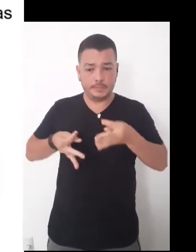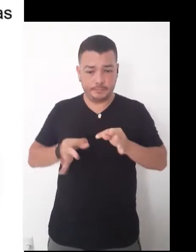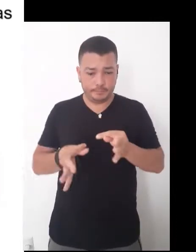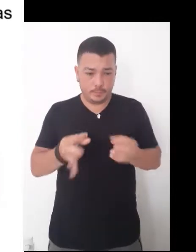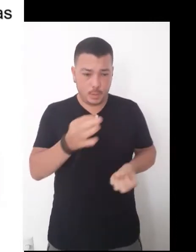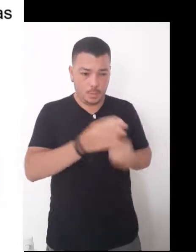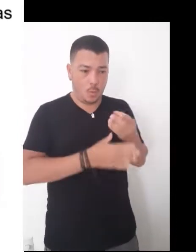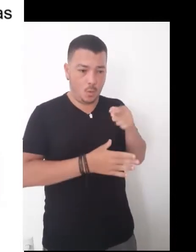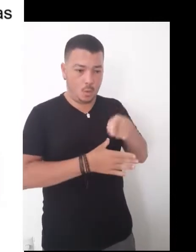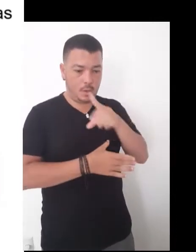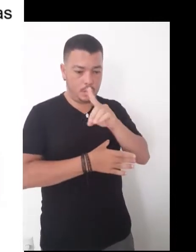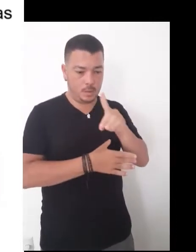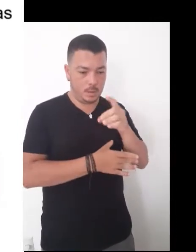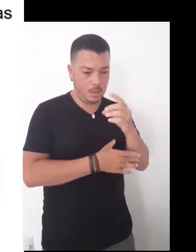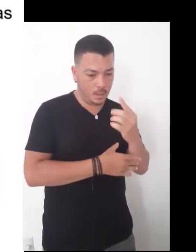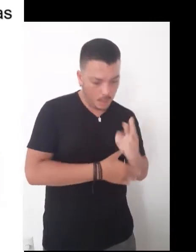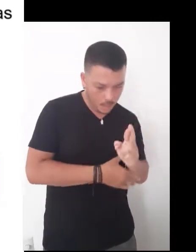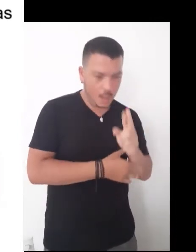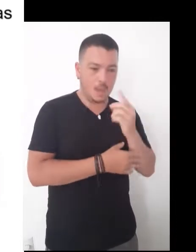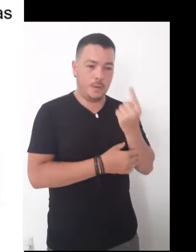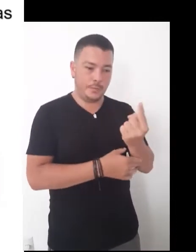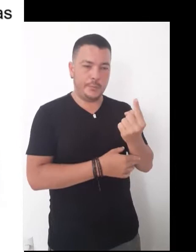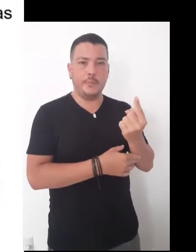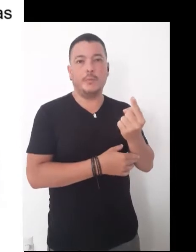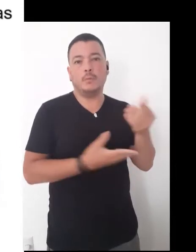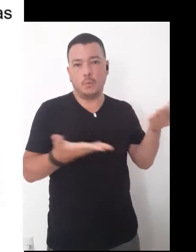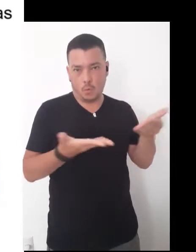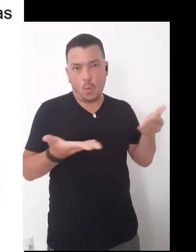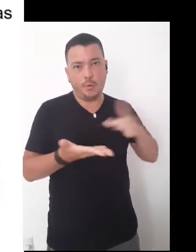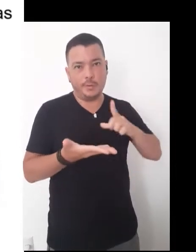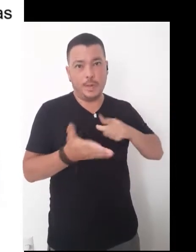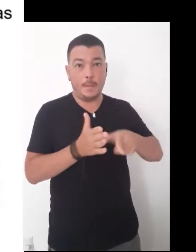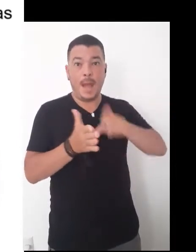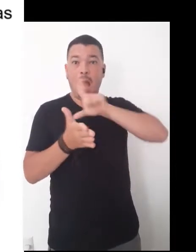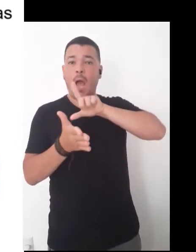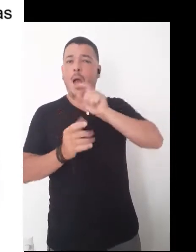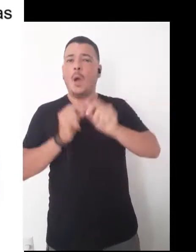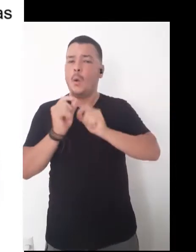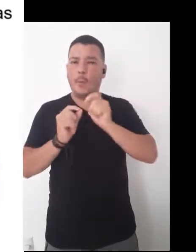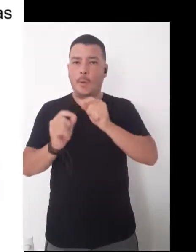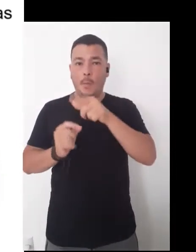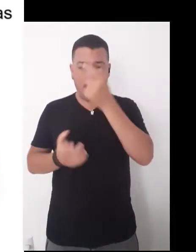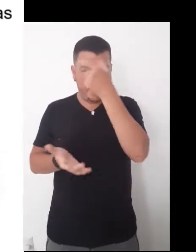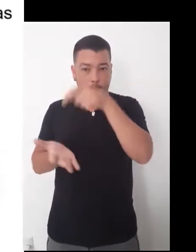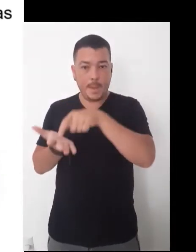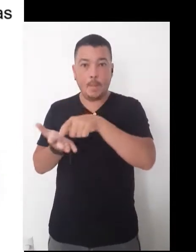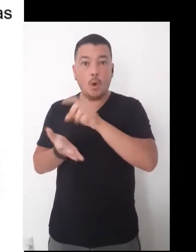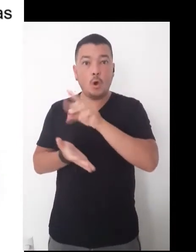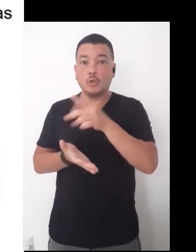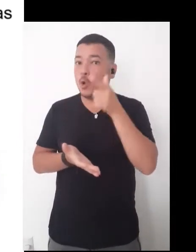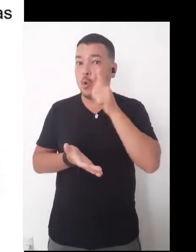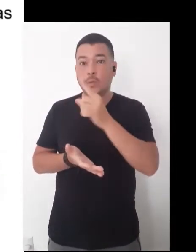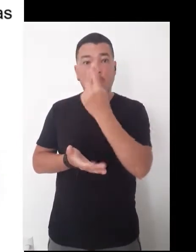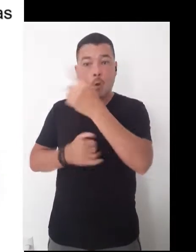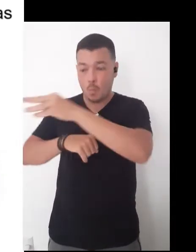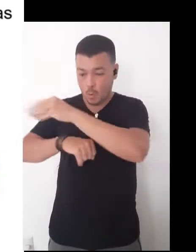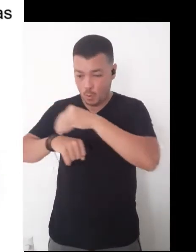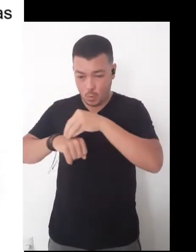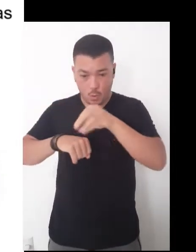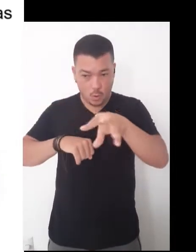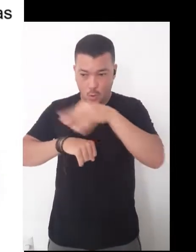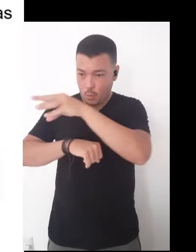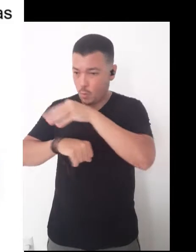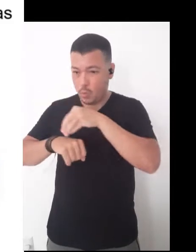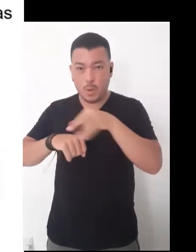ou DDR1, que foi a primeira versão, ou puramente DDR, as memórias só conseguiam fazer uma transferência a cada ciclo. E o